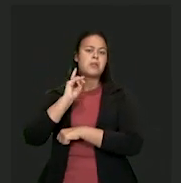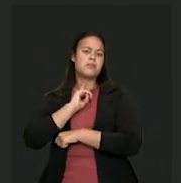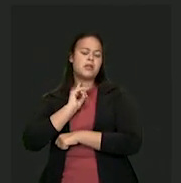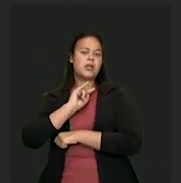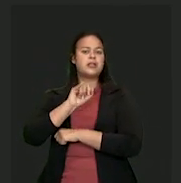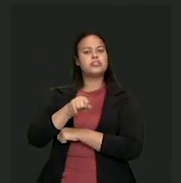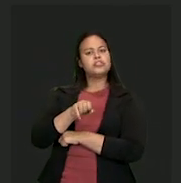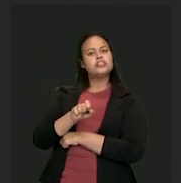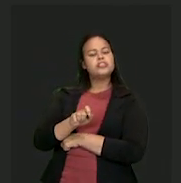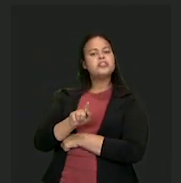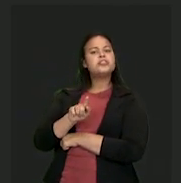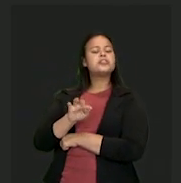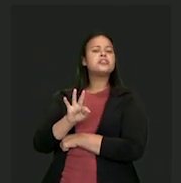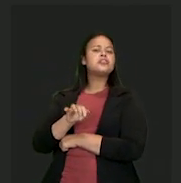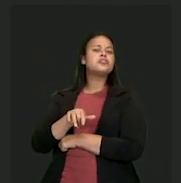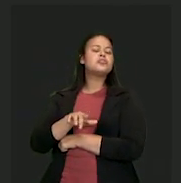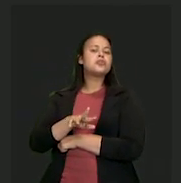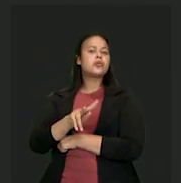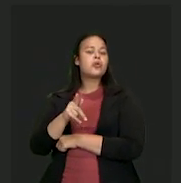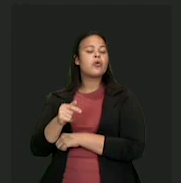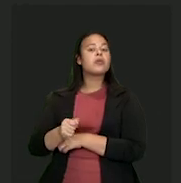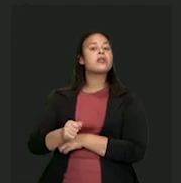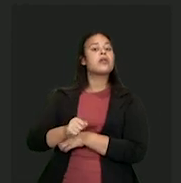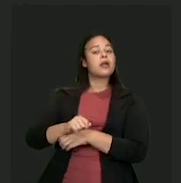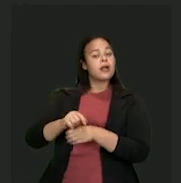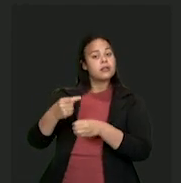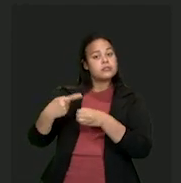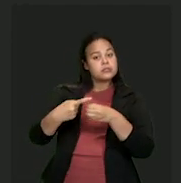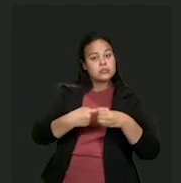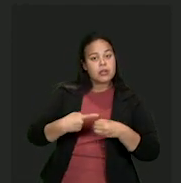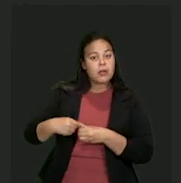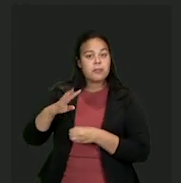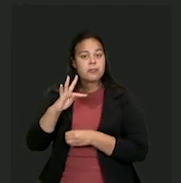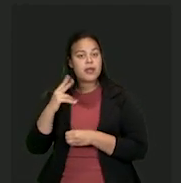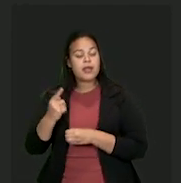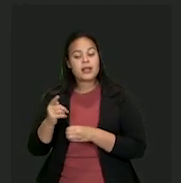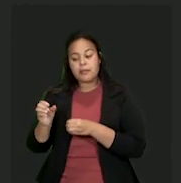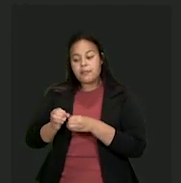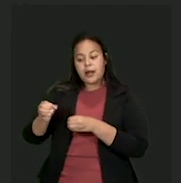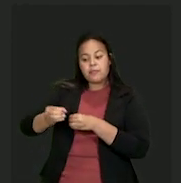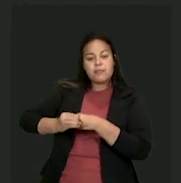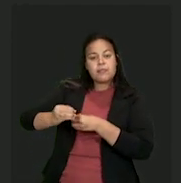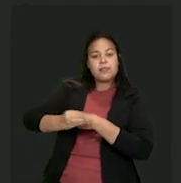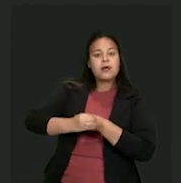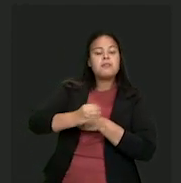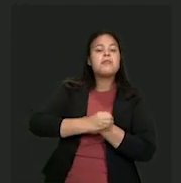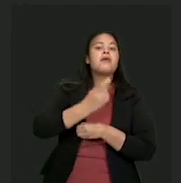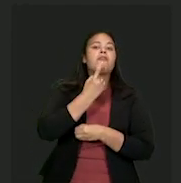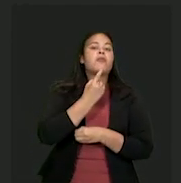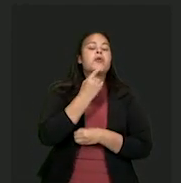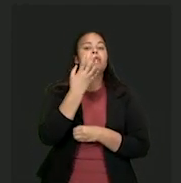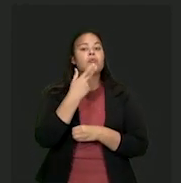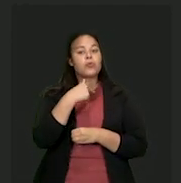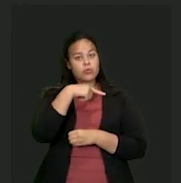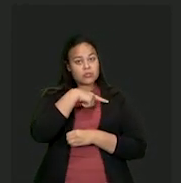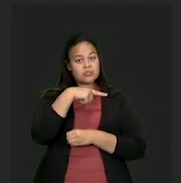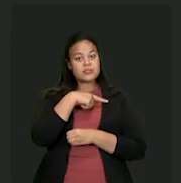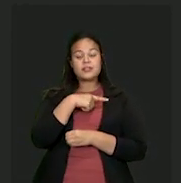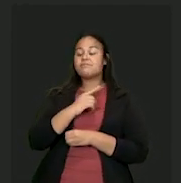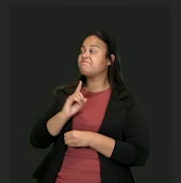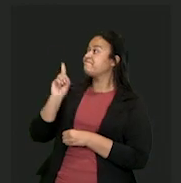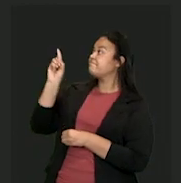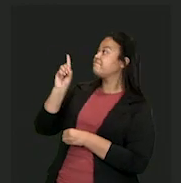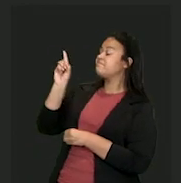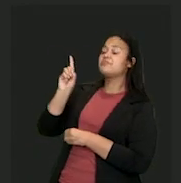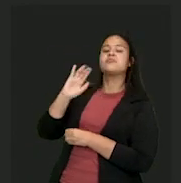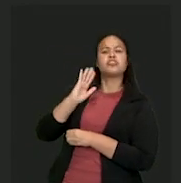Jequitinhonha, Metropolitana de Belo Horizonte, que é a que está aqui, ó, sinalizado de vermelho. Dessa aqui,